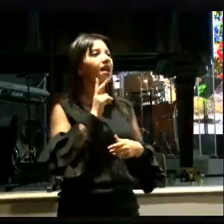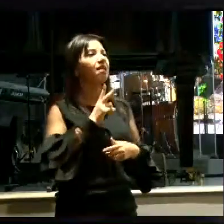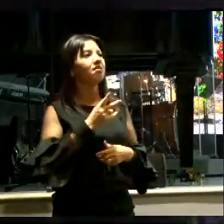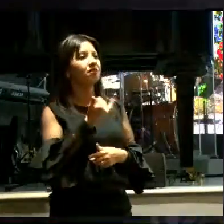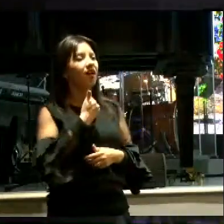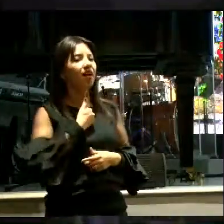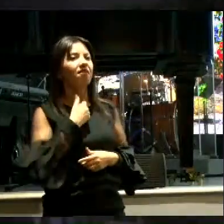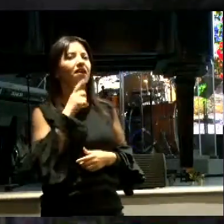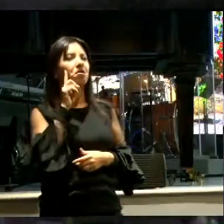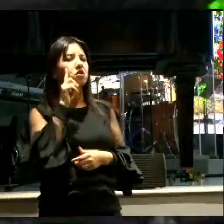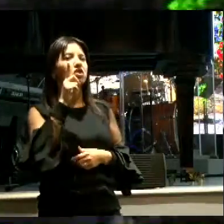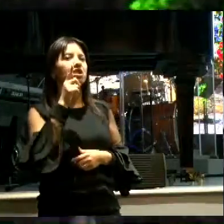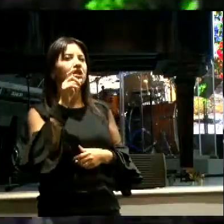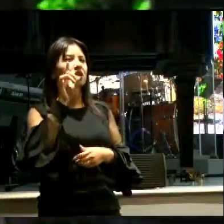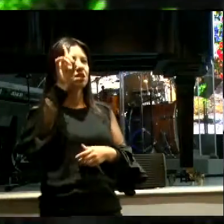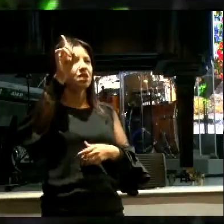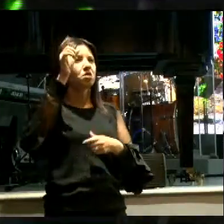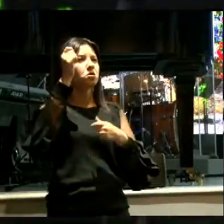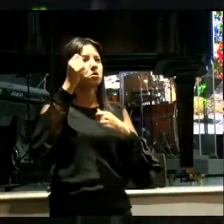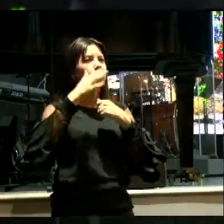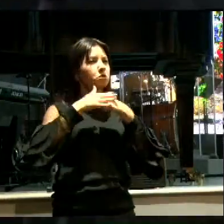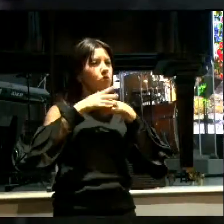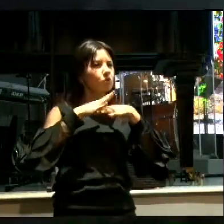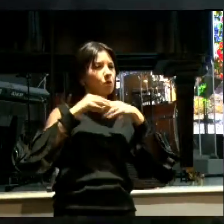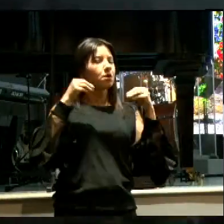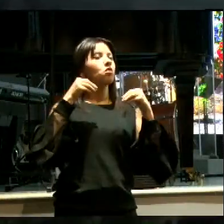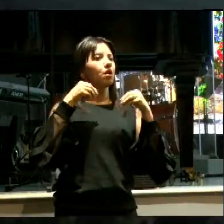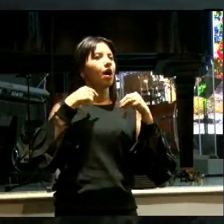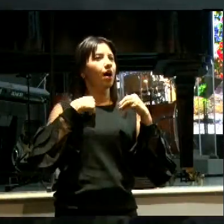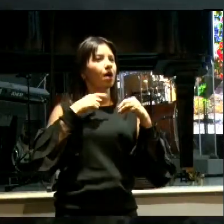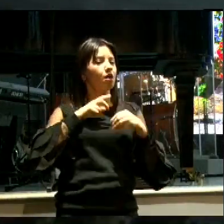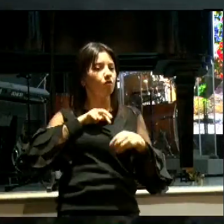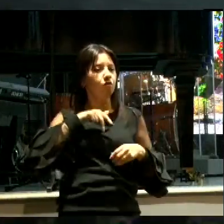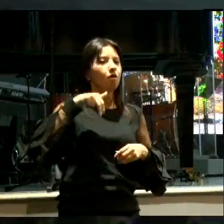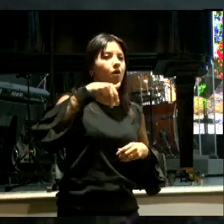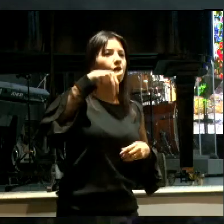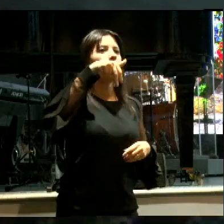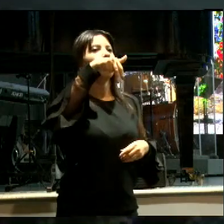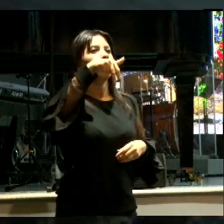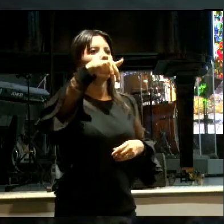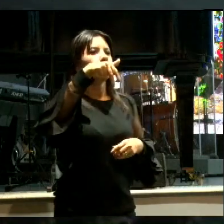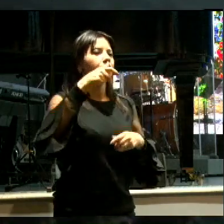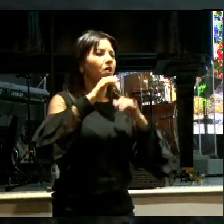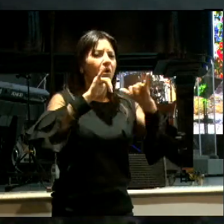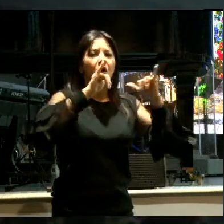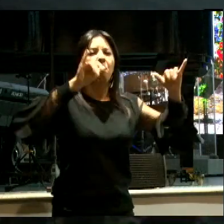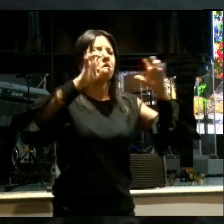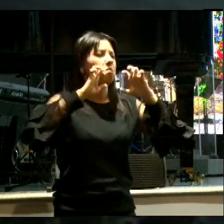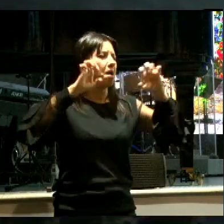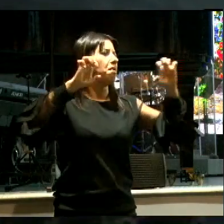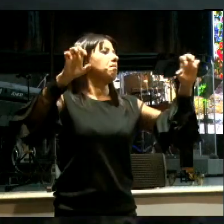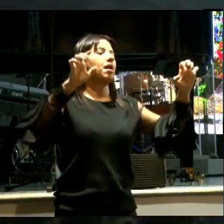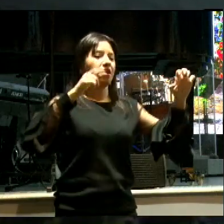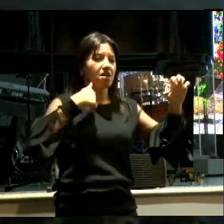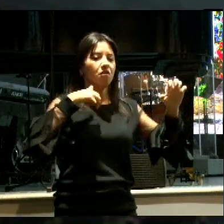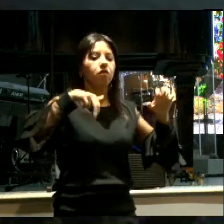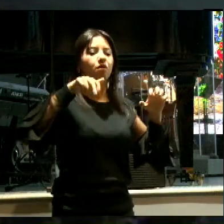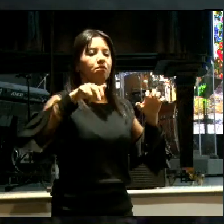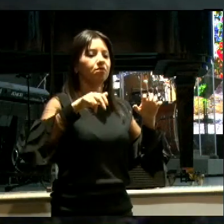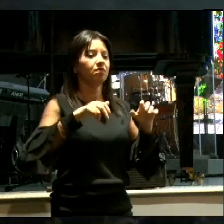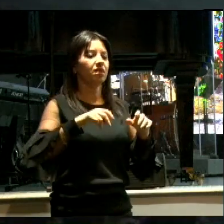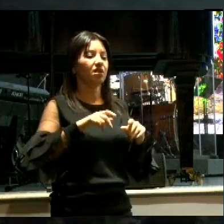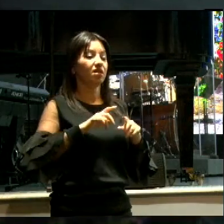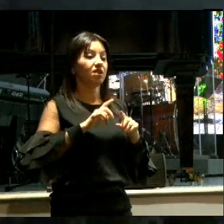evangelho para os quatro cantos dessa terra. Mas o dia que ela estava mal, ela olhava e falava assim: quer